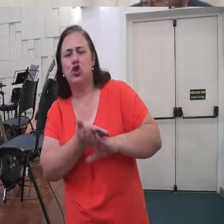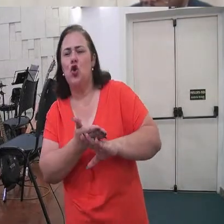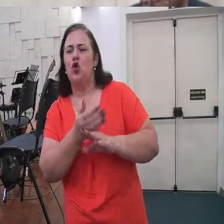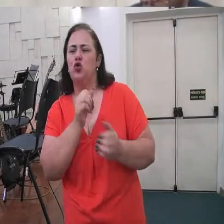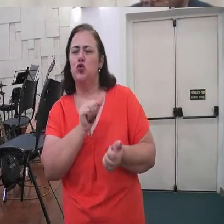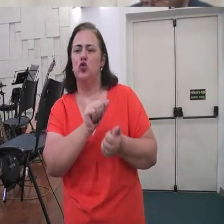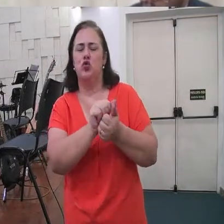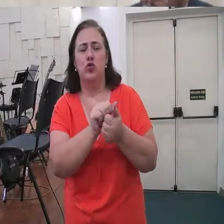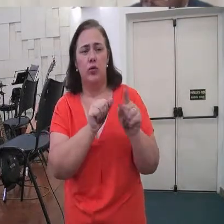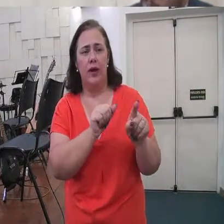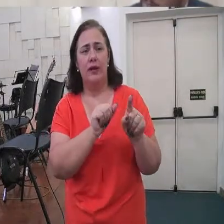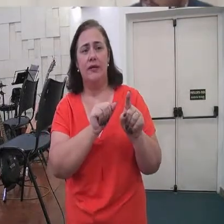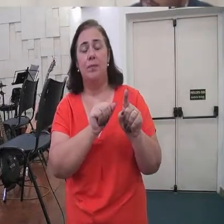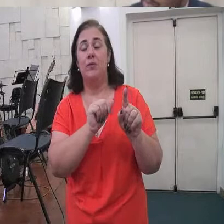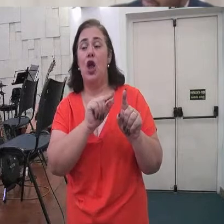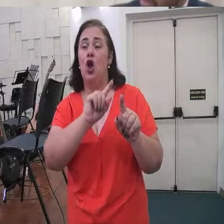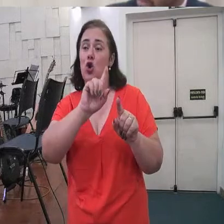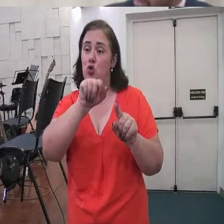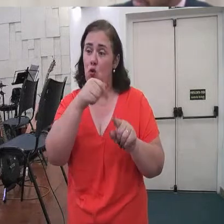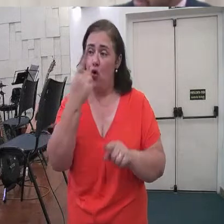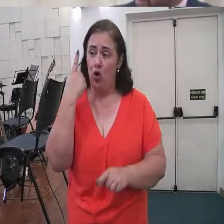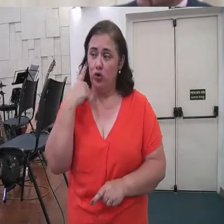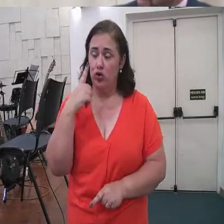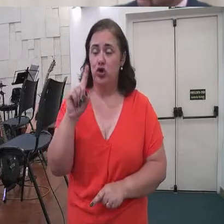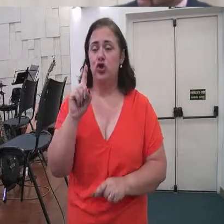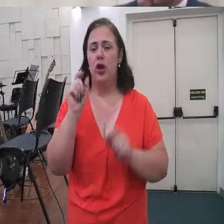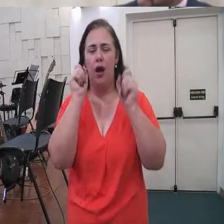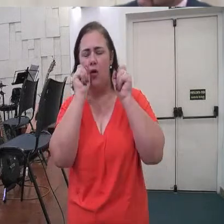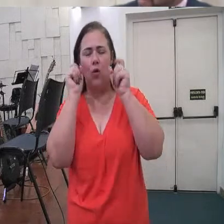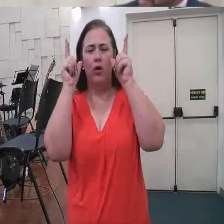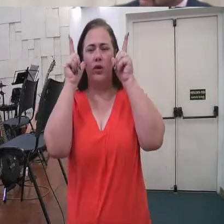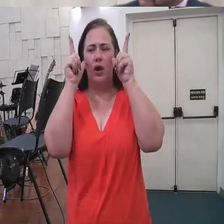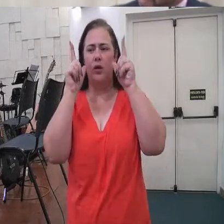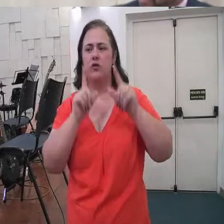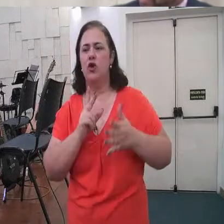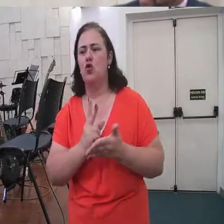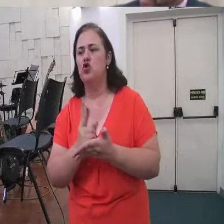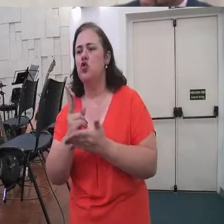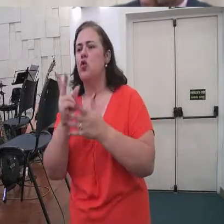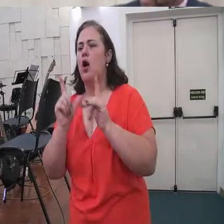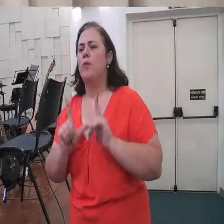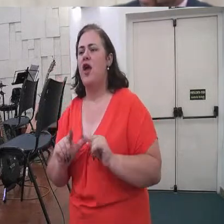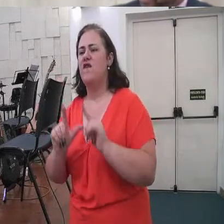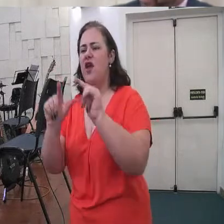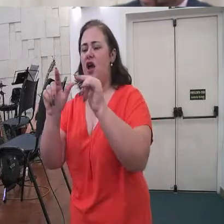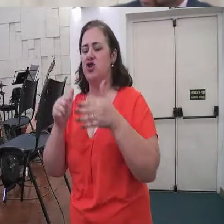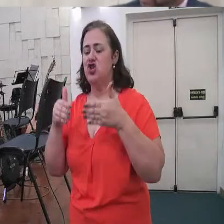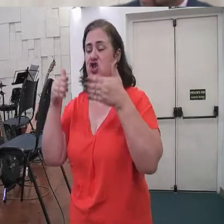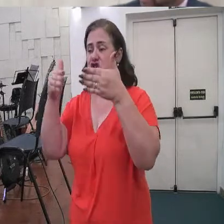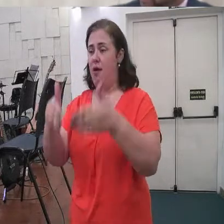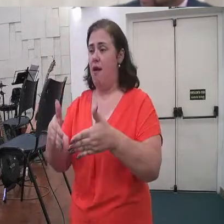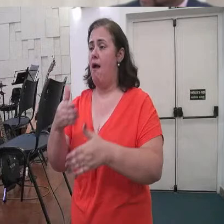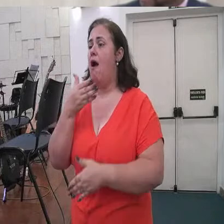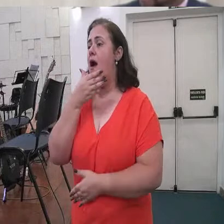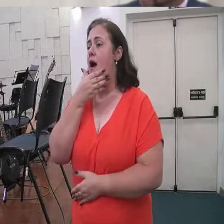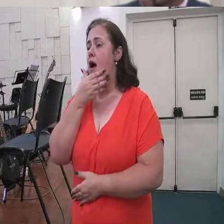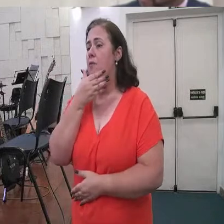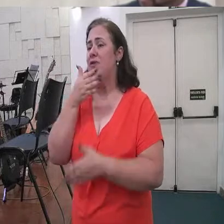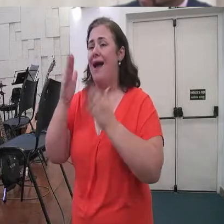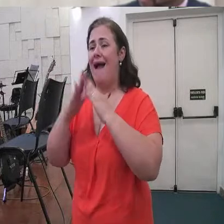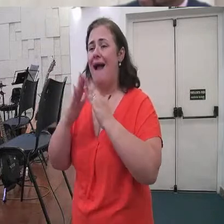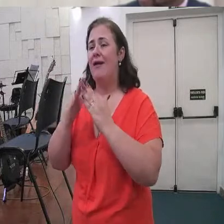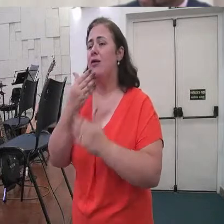partimos e fomos para Cesareia, e entrando na casa de Filipe, o evangelista, que era um dos 7, ficamos com